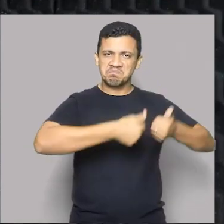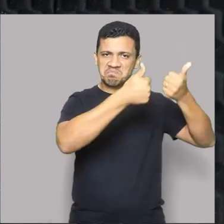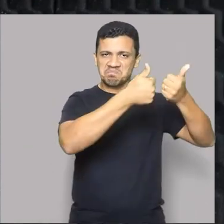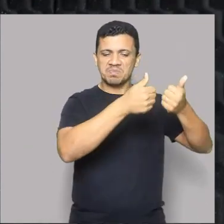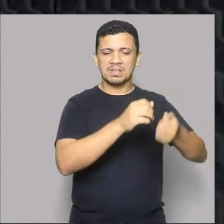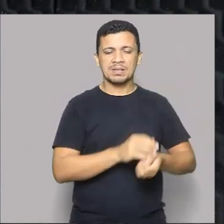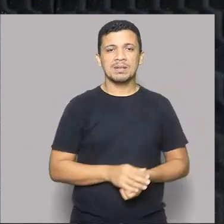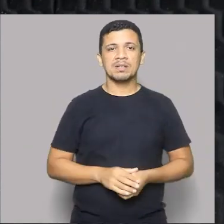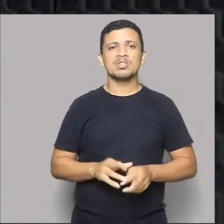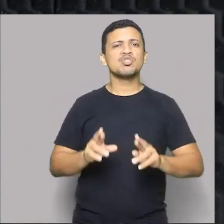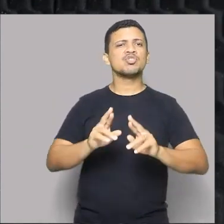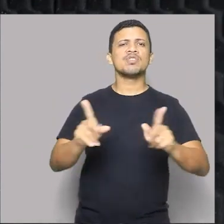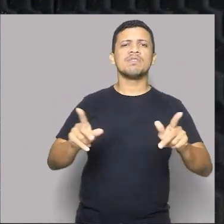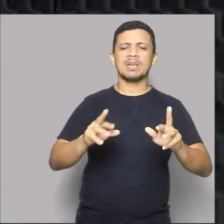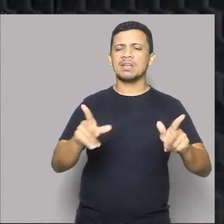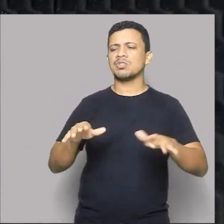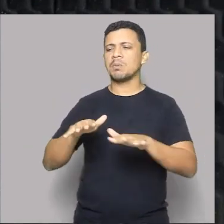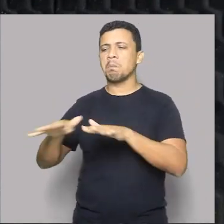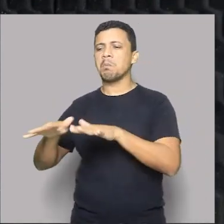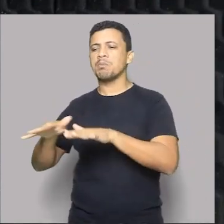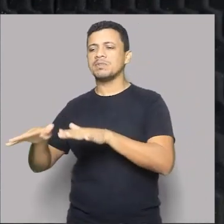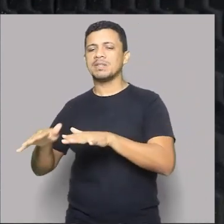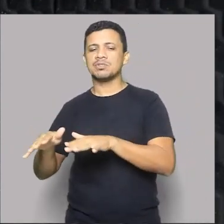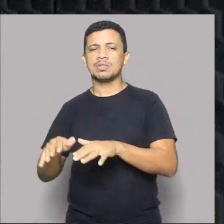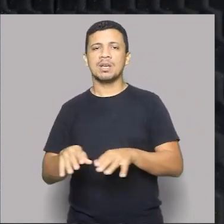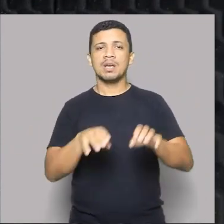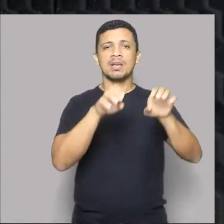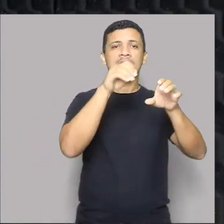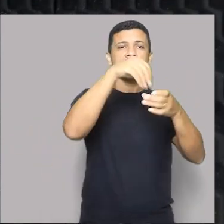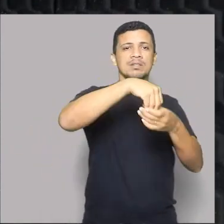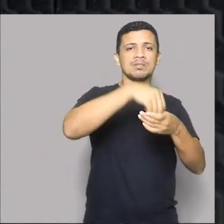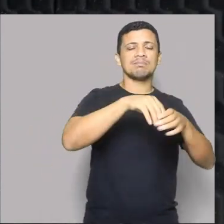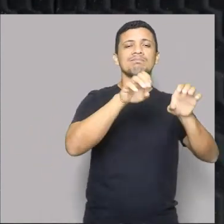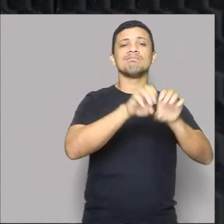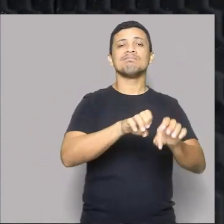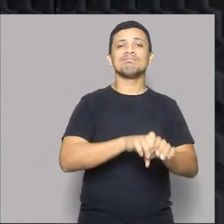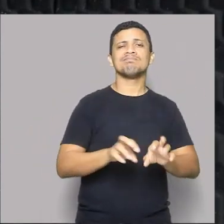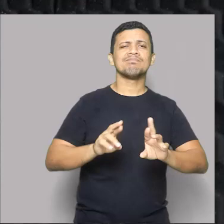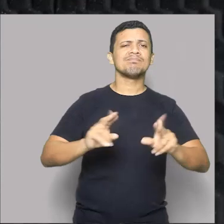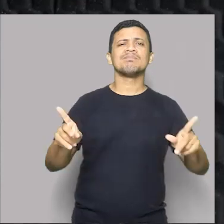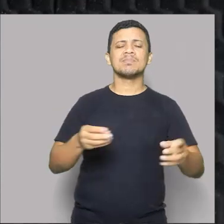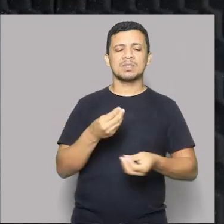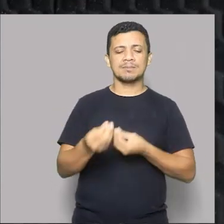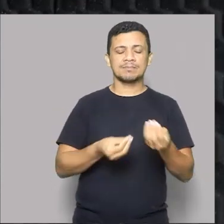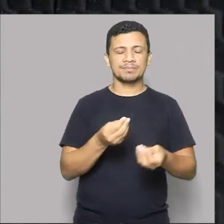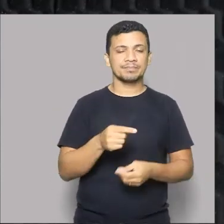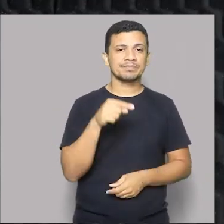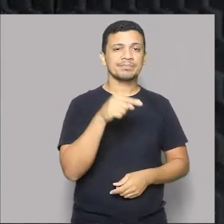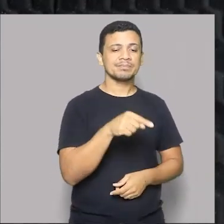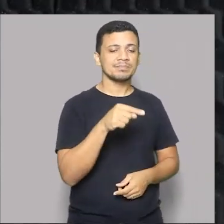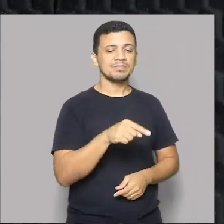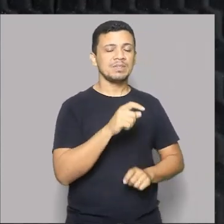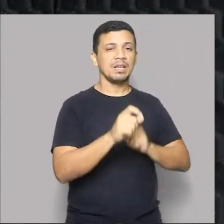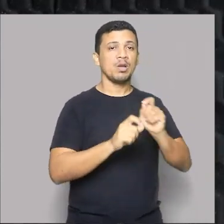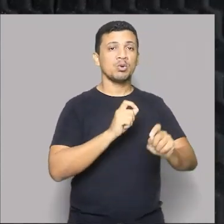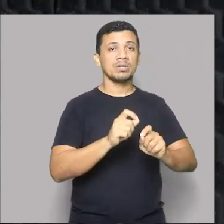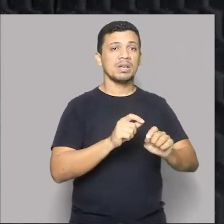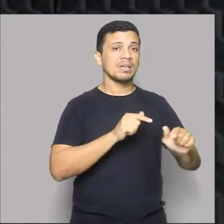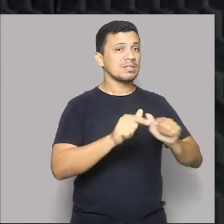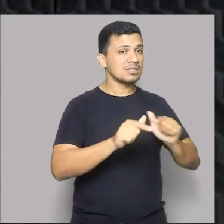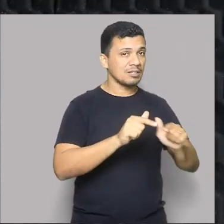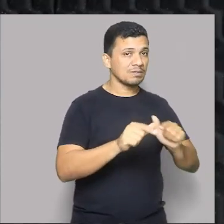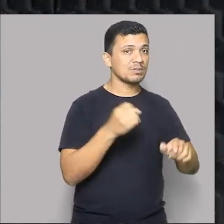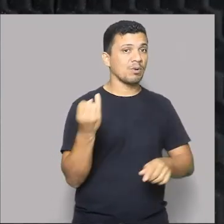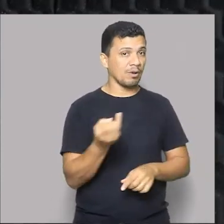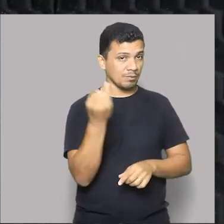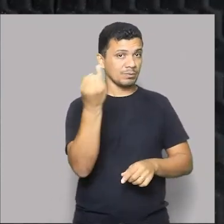então, entre mobilidade e infraestrutura? A infraestrutura, como nós acabamos de ver, ela se trata ali de serviços fundamentais